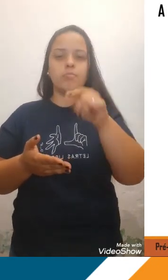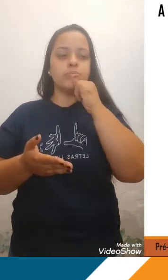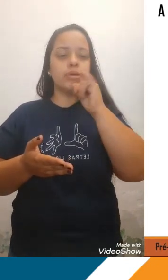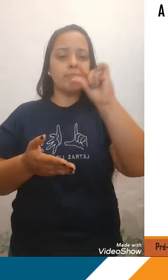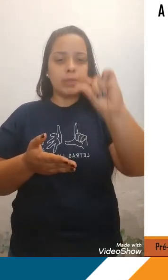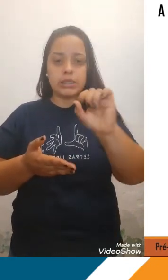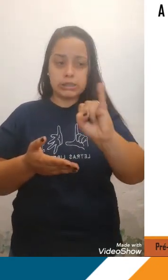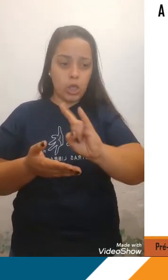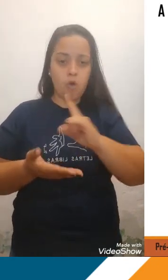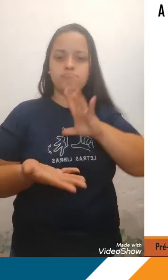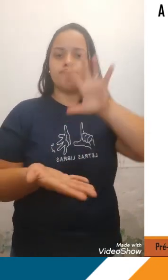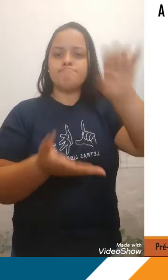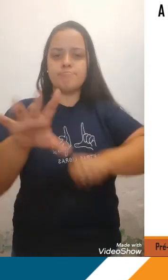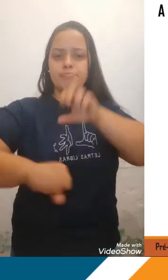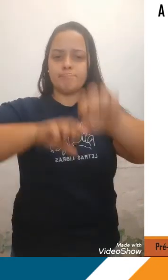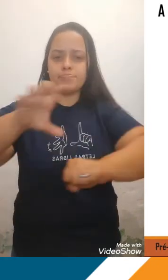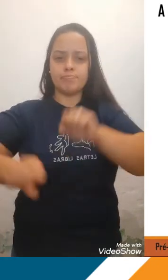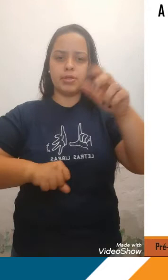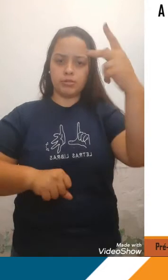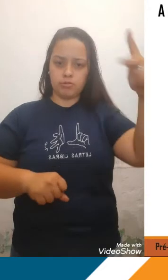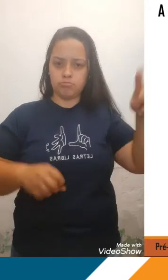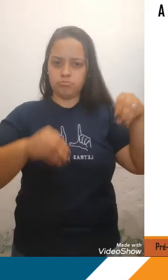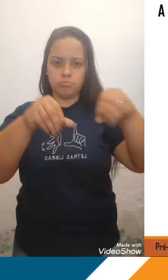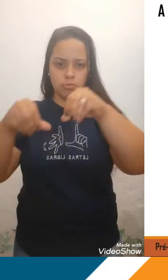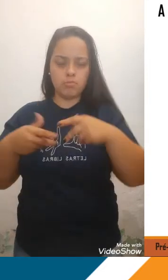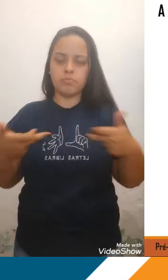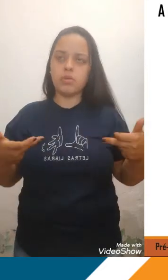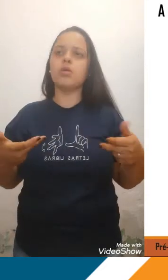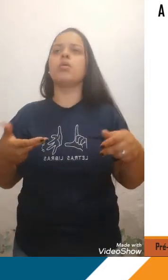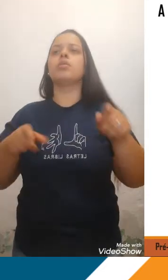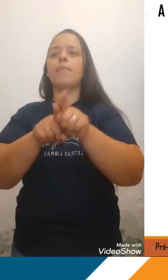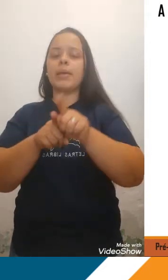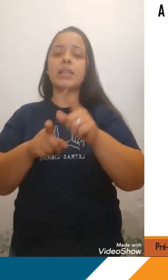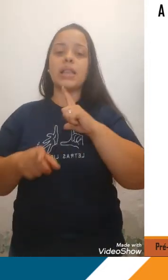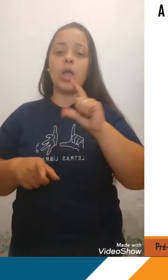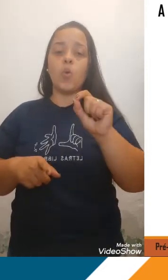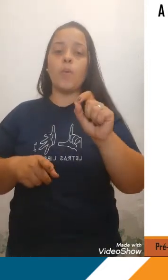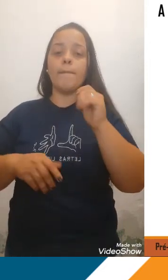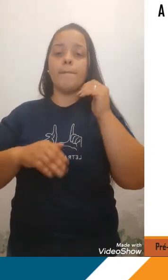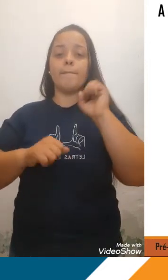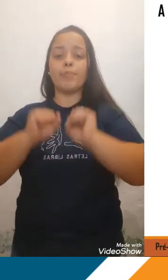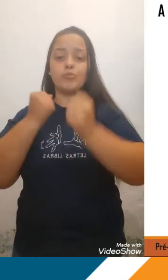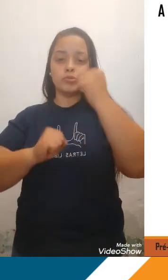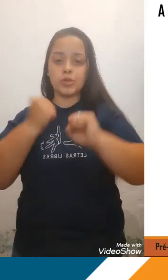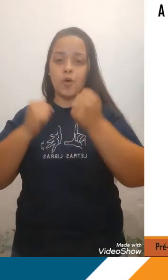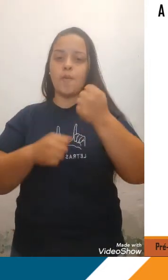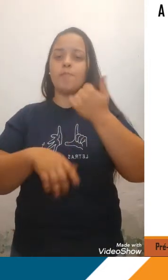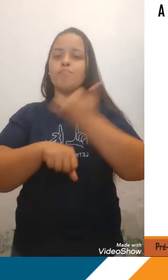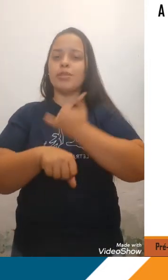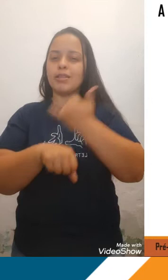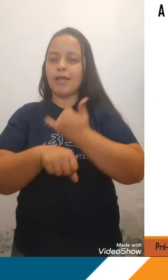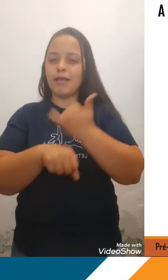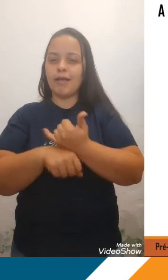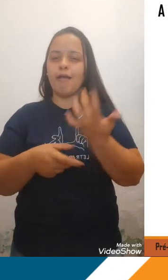mínima a ser paga ao Tesouro Real. Além do mais, e ao mesmo tempo, a produção de metais preciosos diminuía,